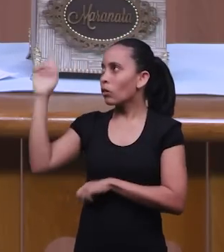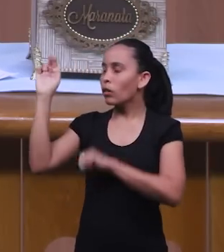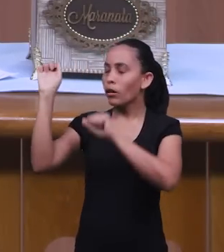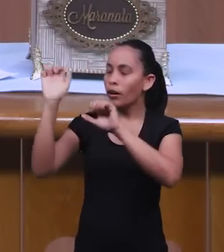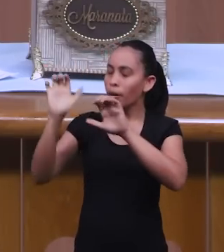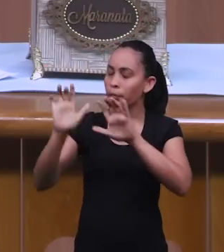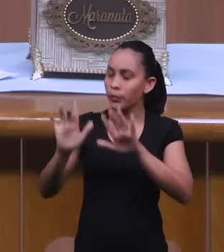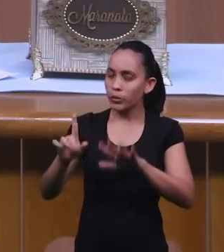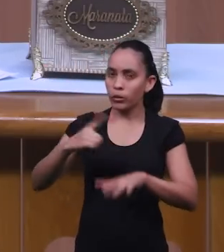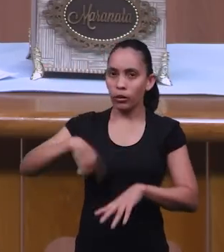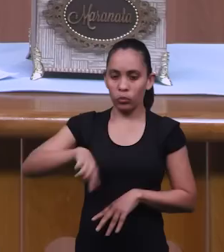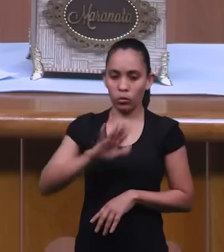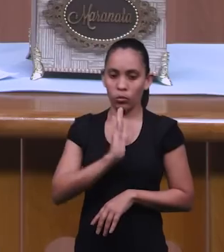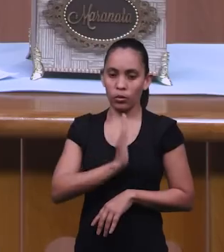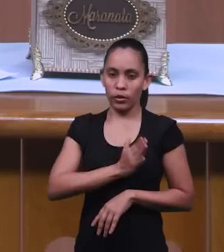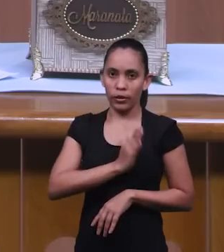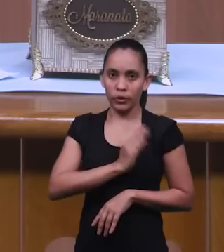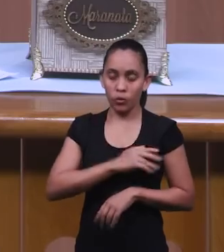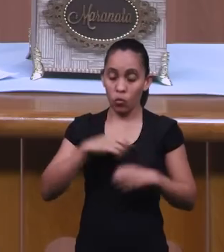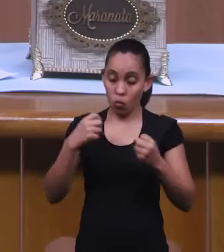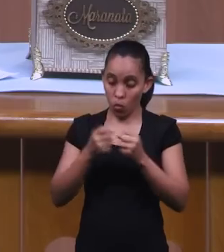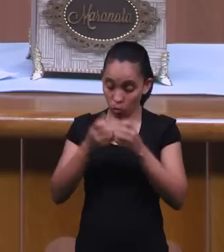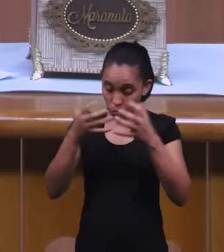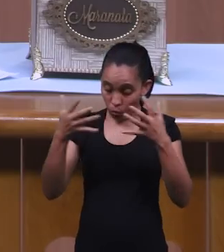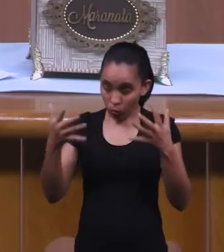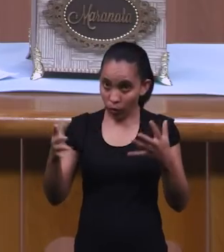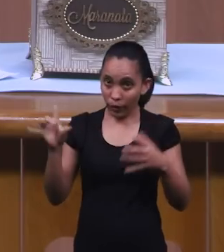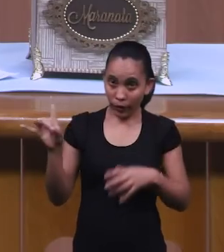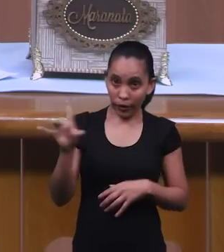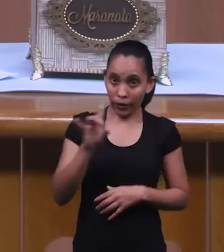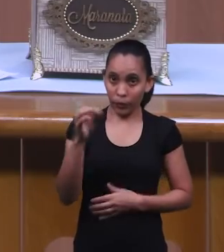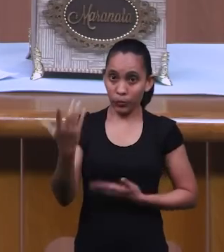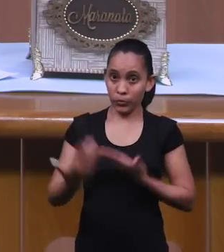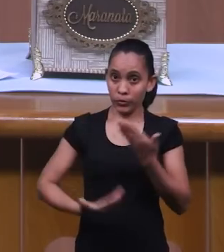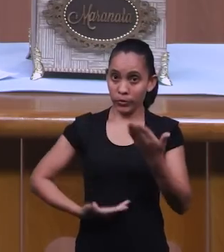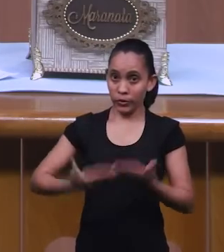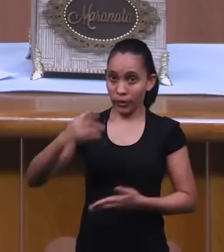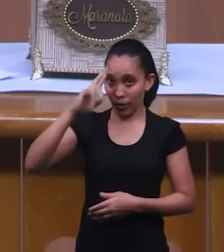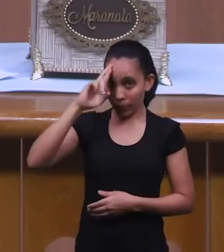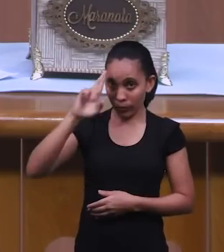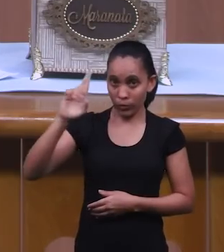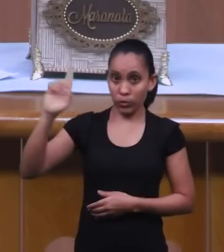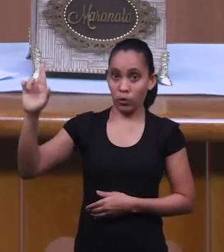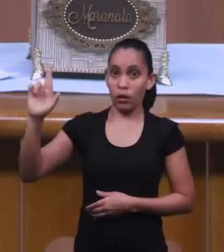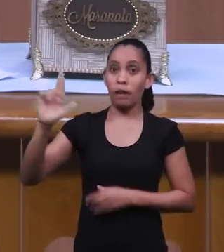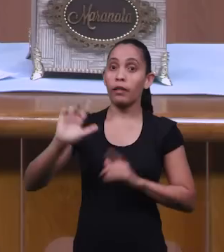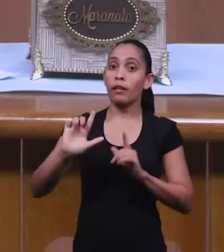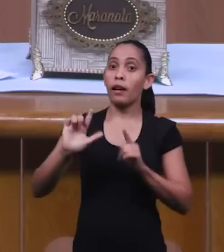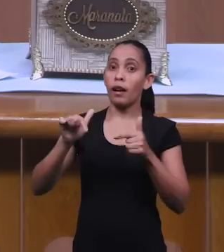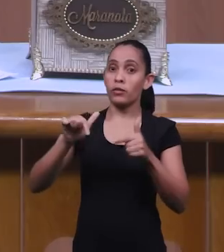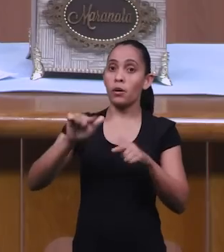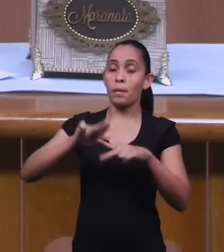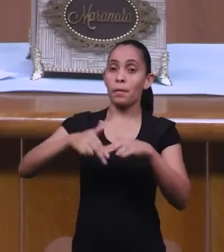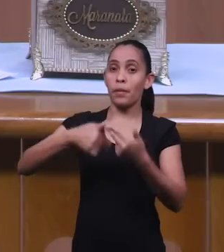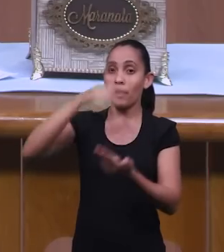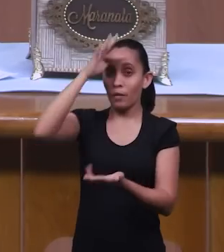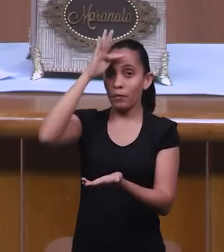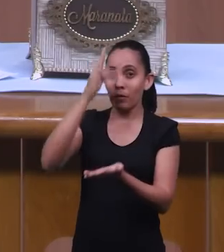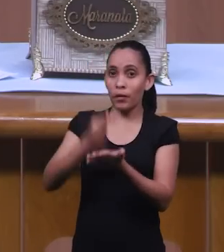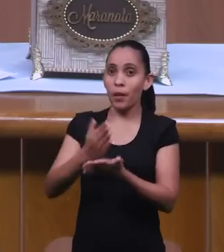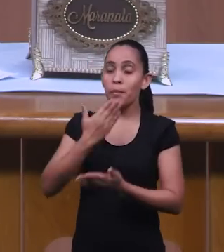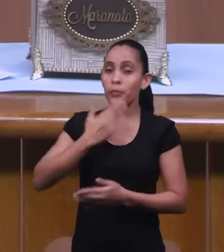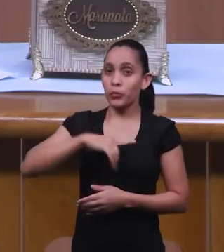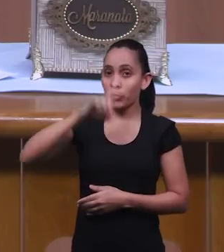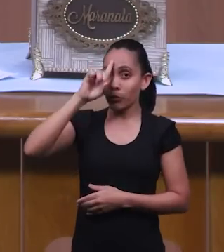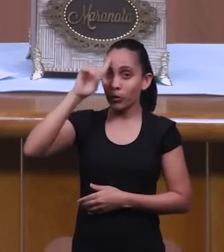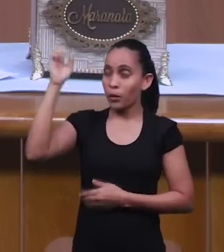propósito, abençoando e enriquecendo com a tua glória cada um dos teus servos que agem por fé.